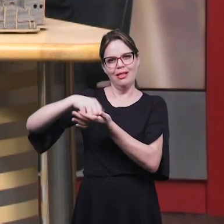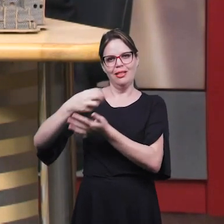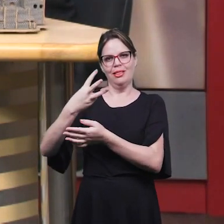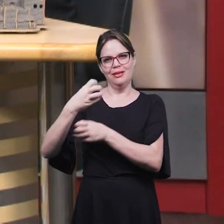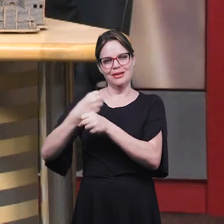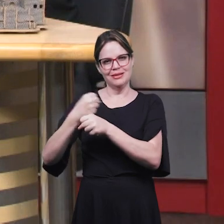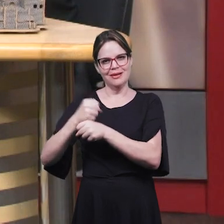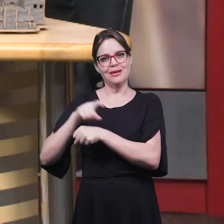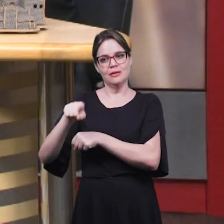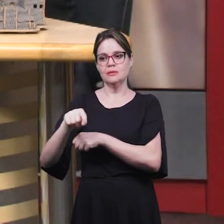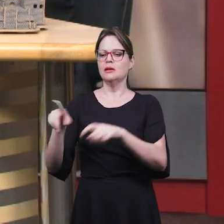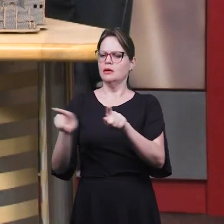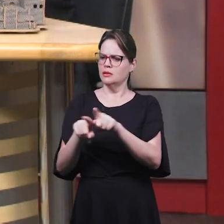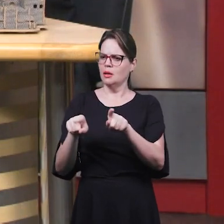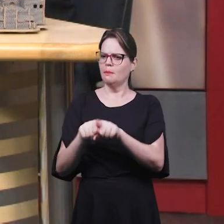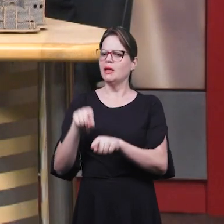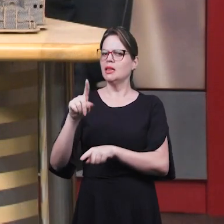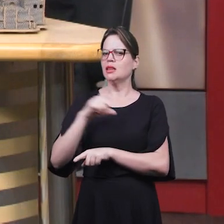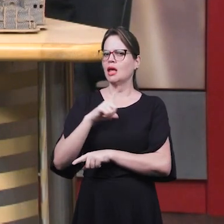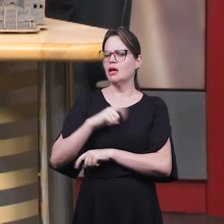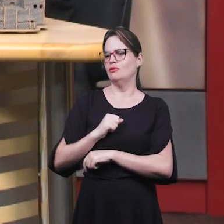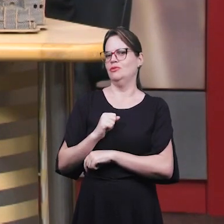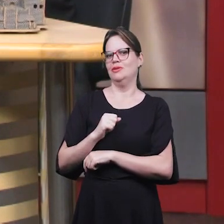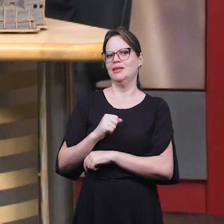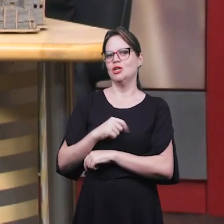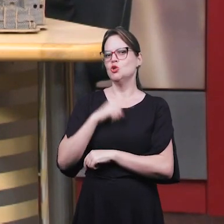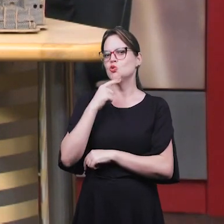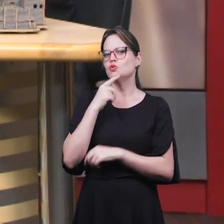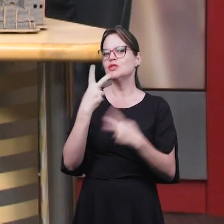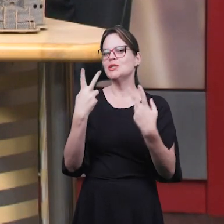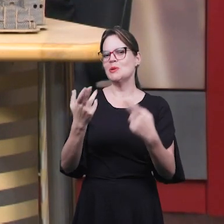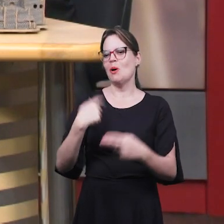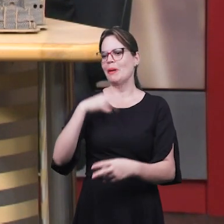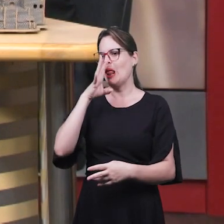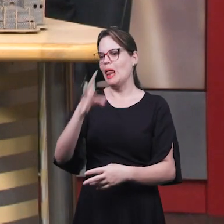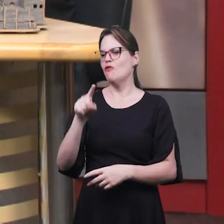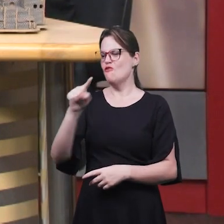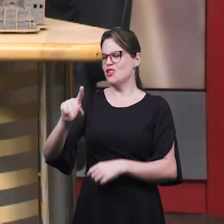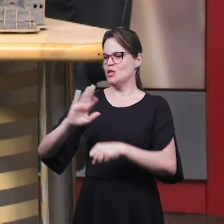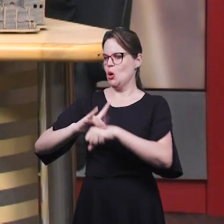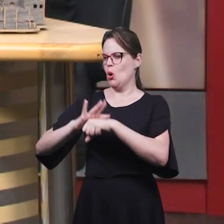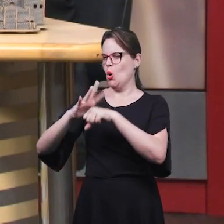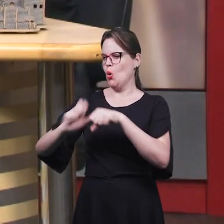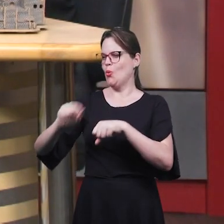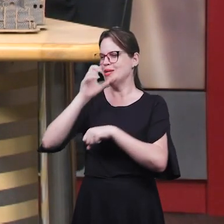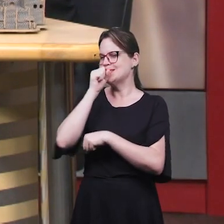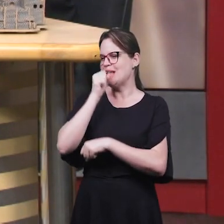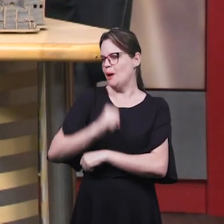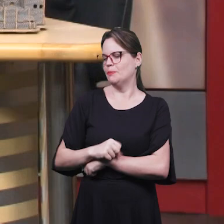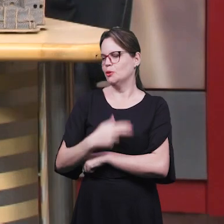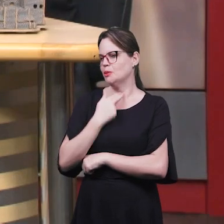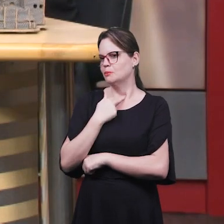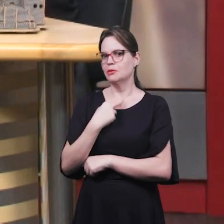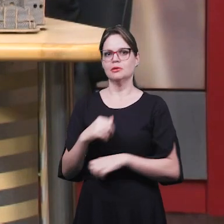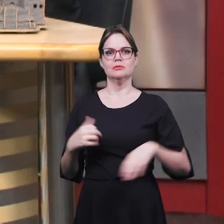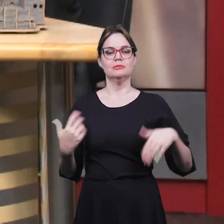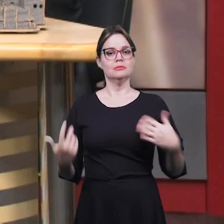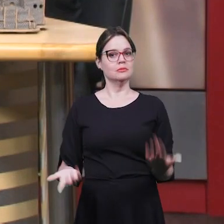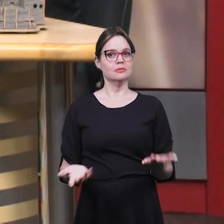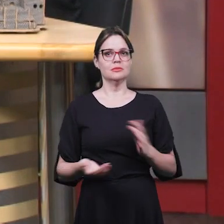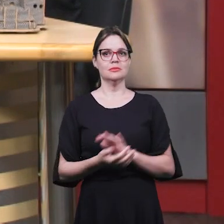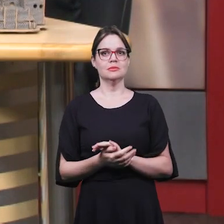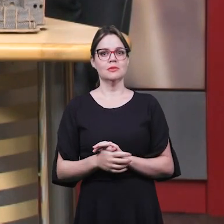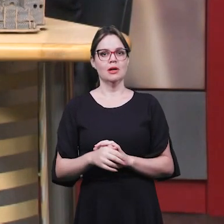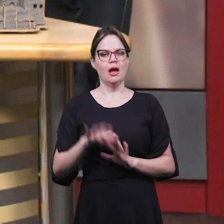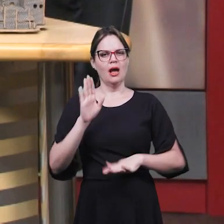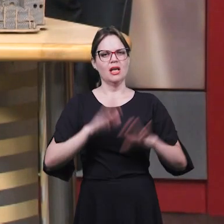questionamento ali, né, de curou no sábado. Então, às vezes, a pessoa não se preocupa com essa parte de o Senhor